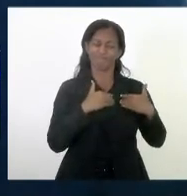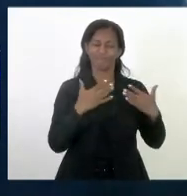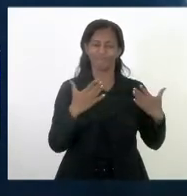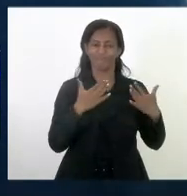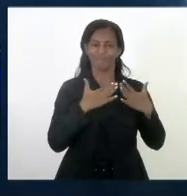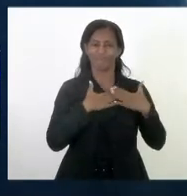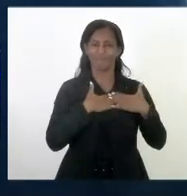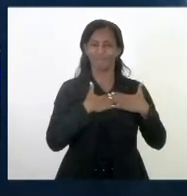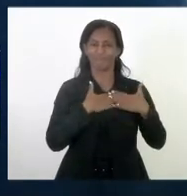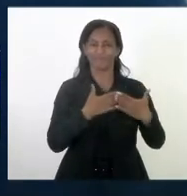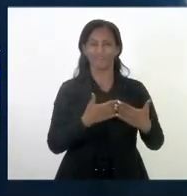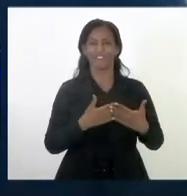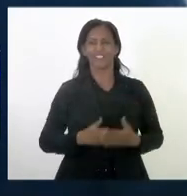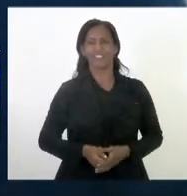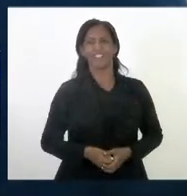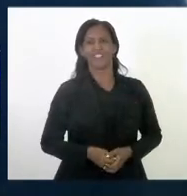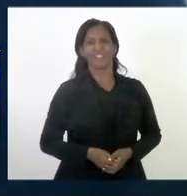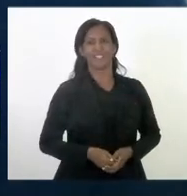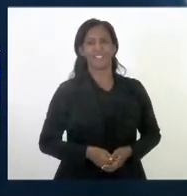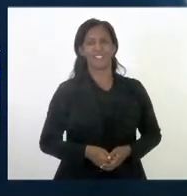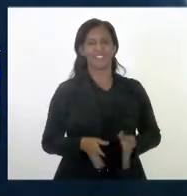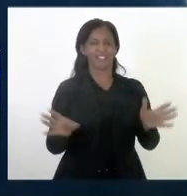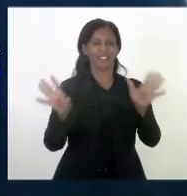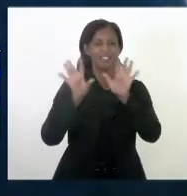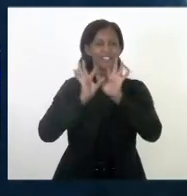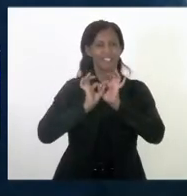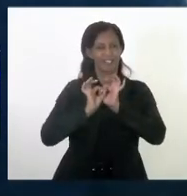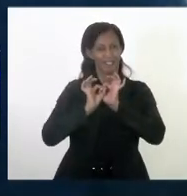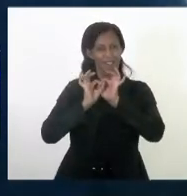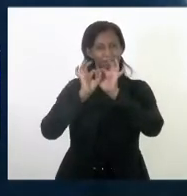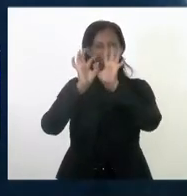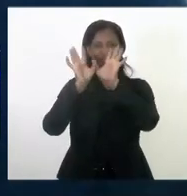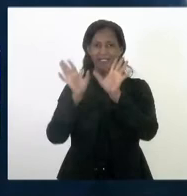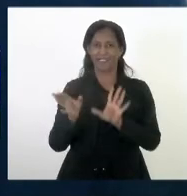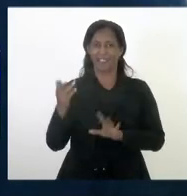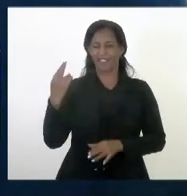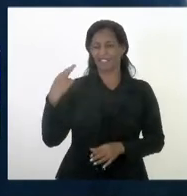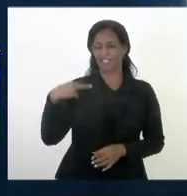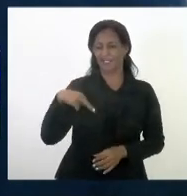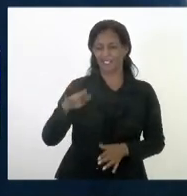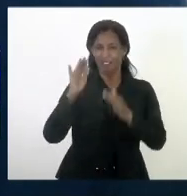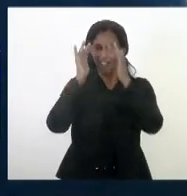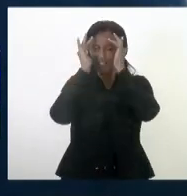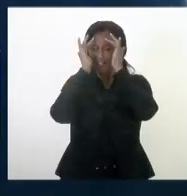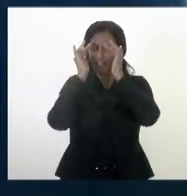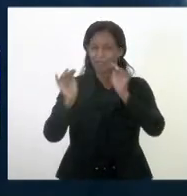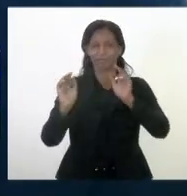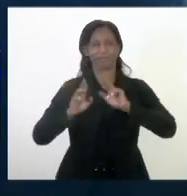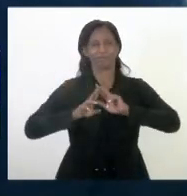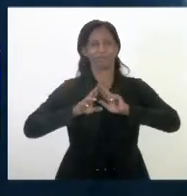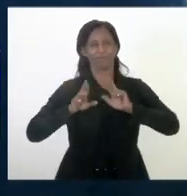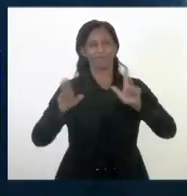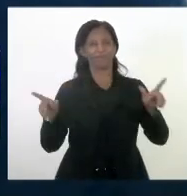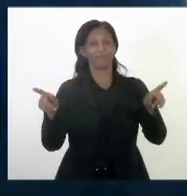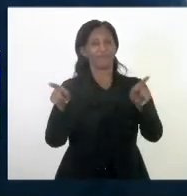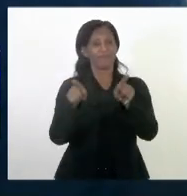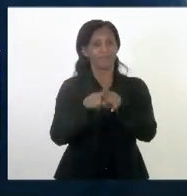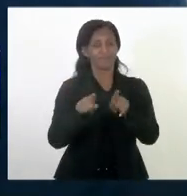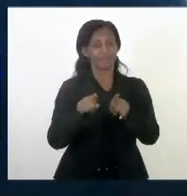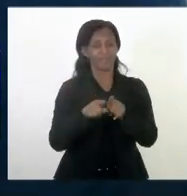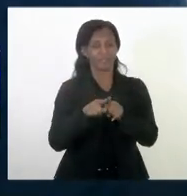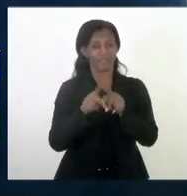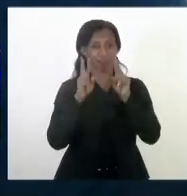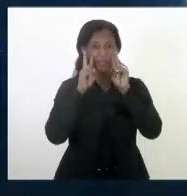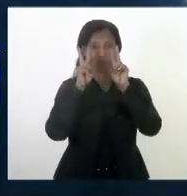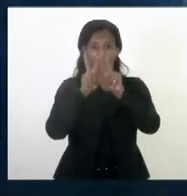aqui da liberdade religiosa, do respeito às diferenças e também da